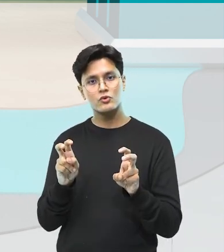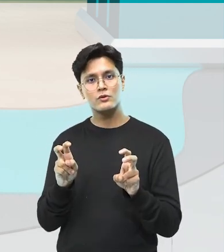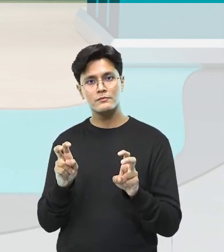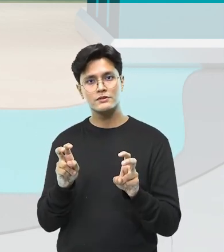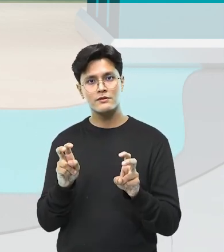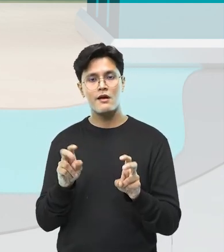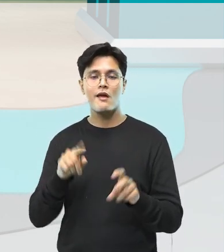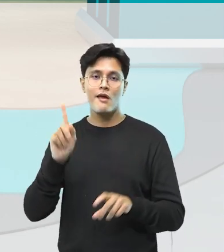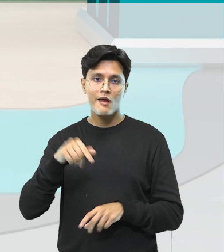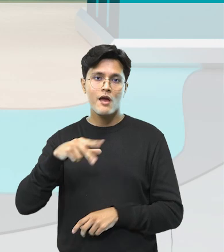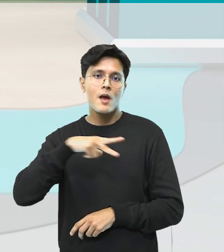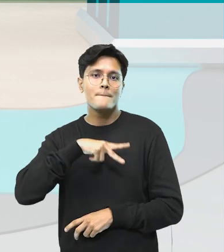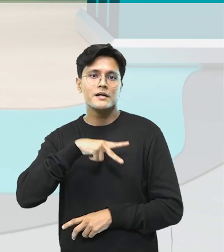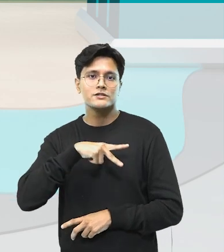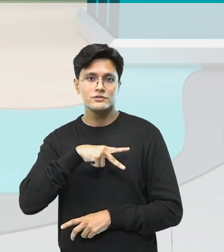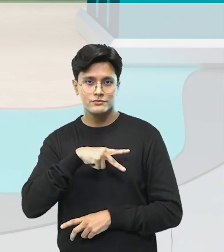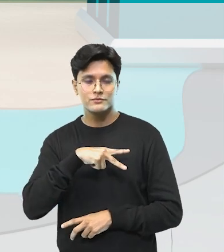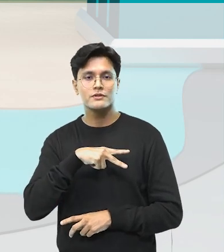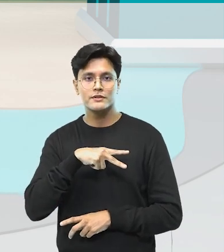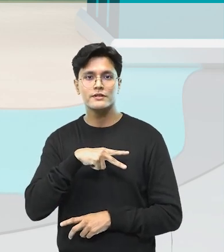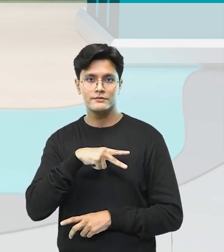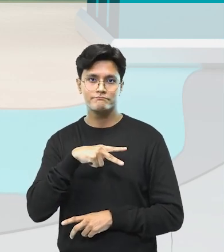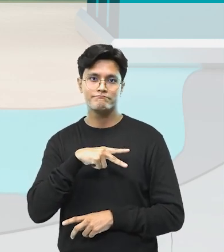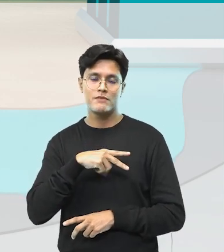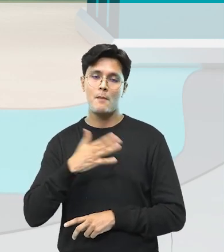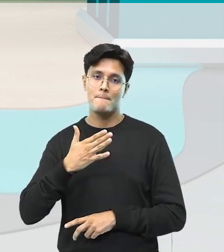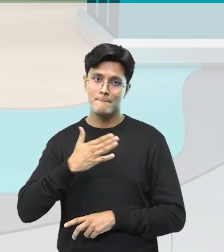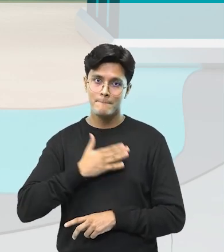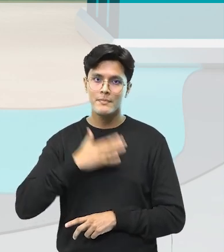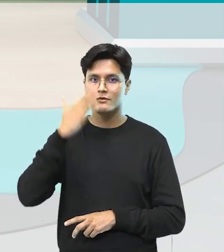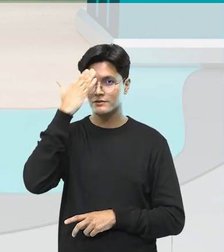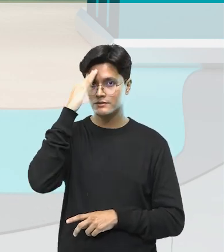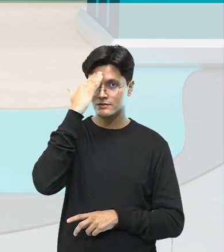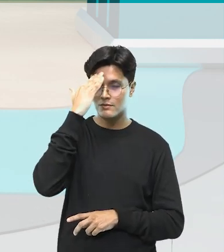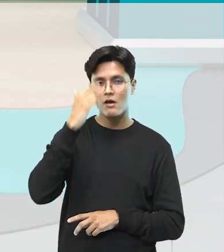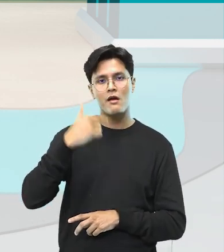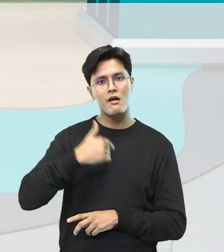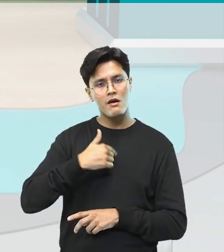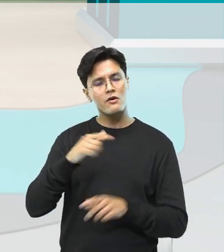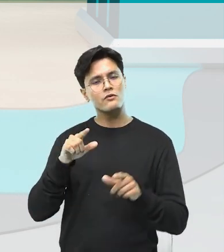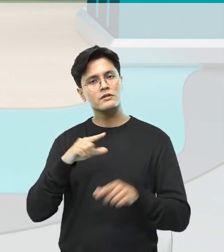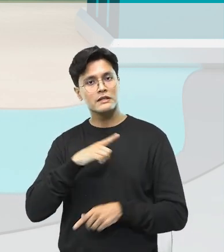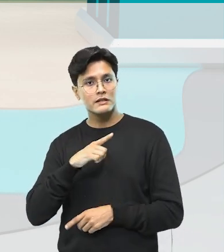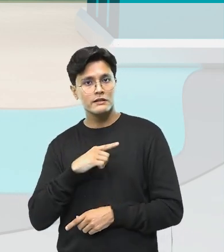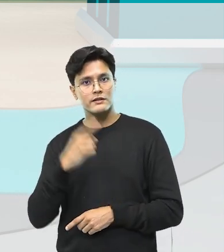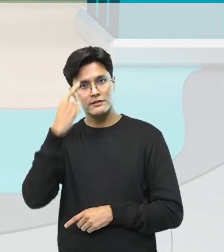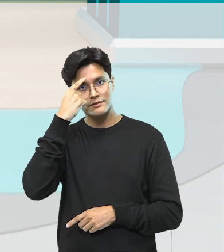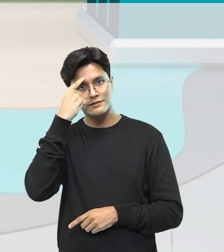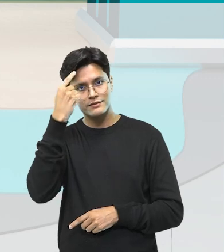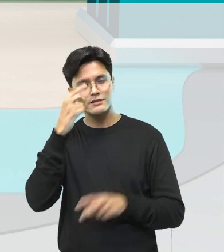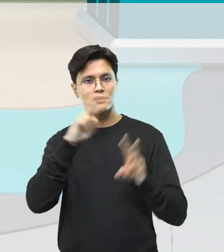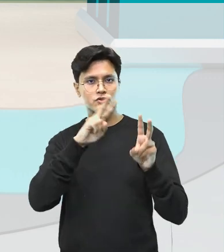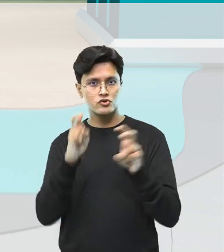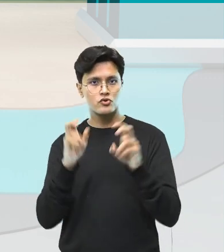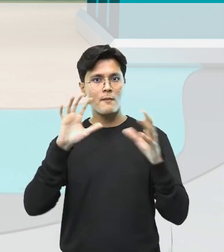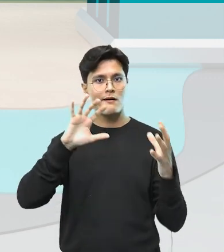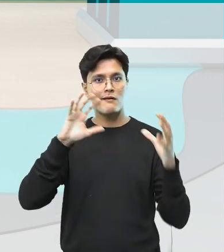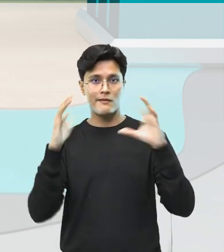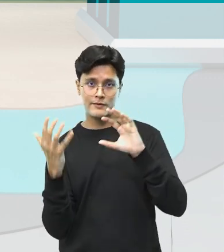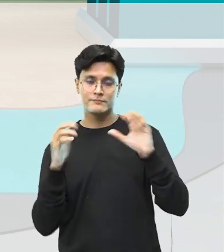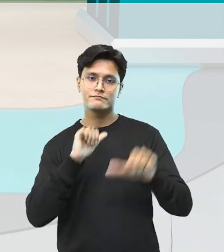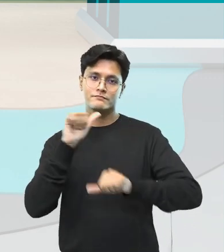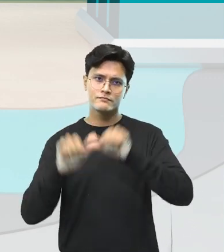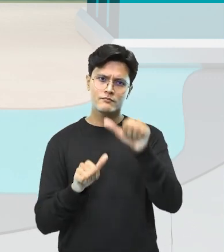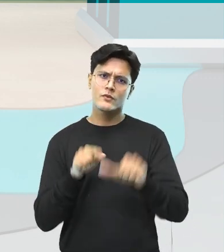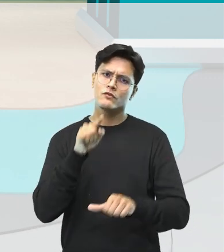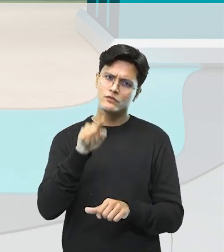algo pessoal, algo do seu entendimento sobre aquele texto. Eu tenho a minha ideia sobre mudança climática. Você que vai ler o texto, você também